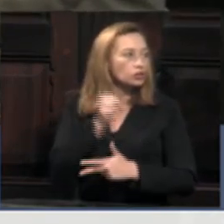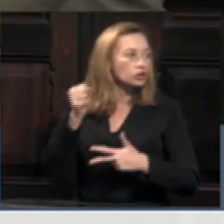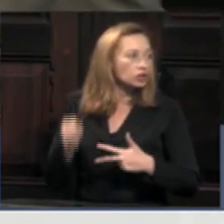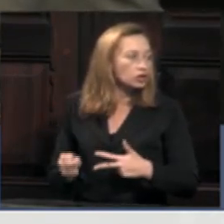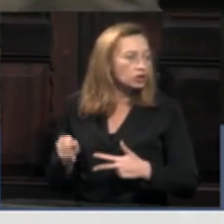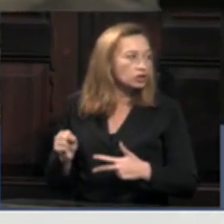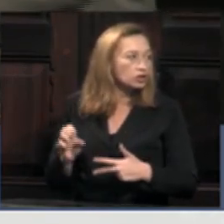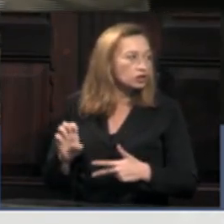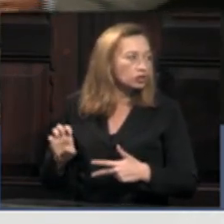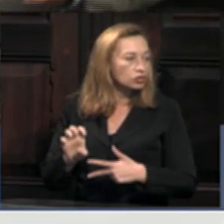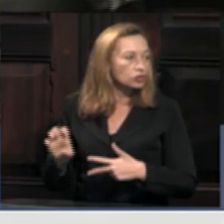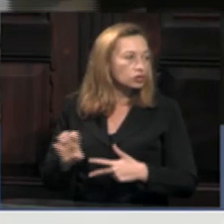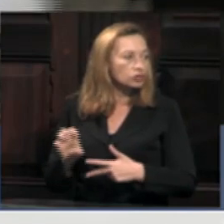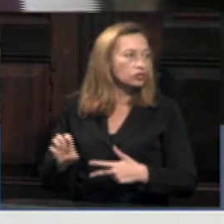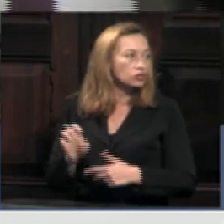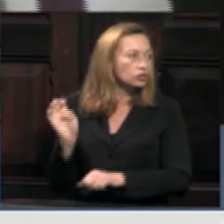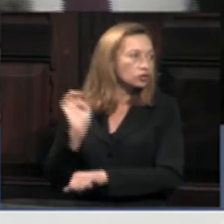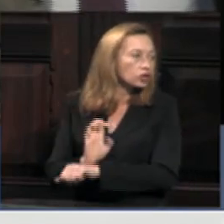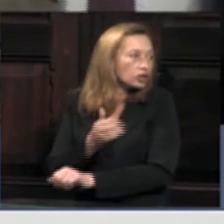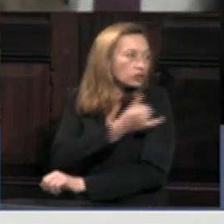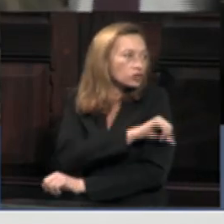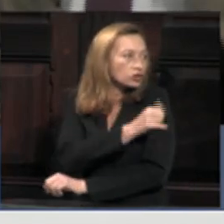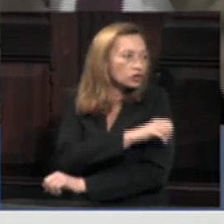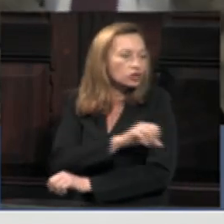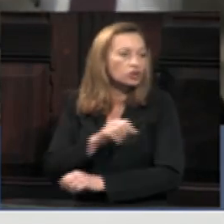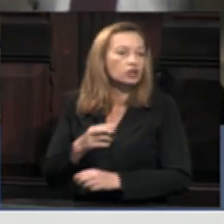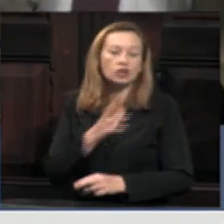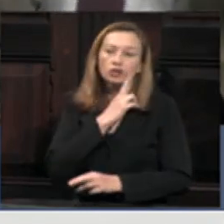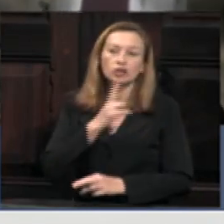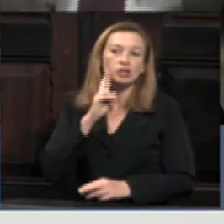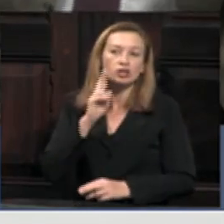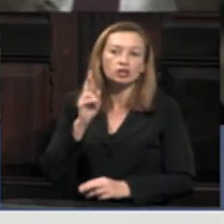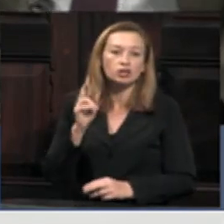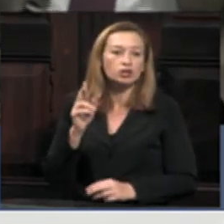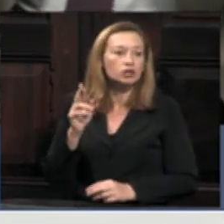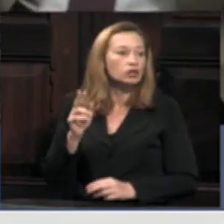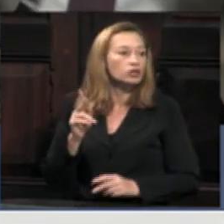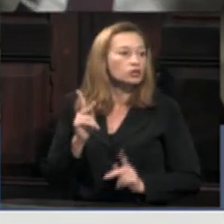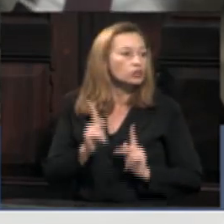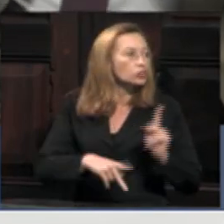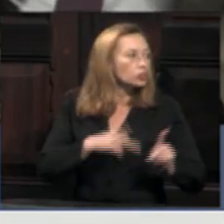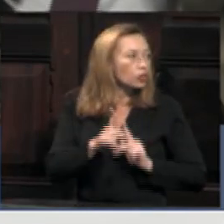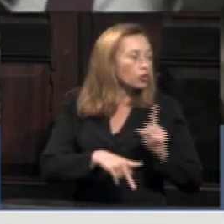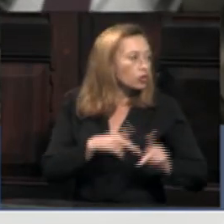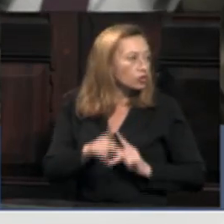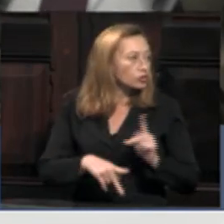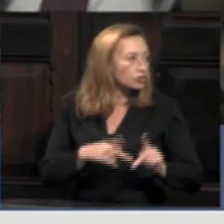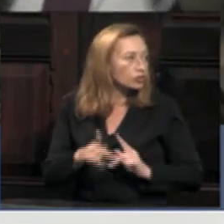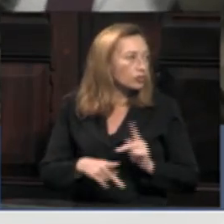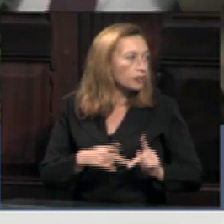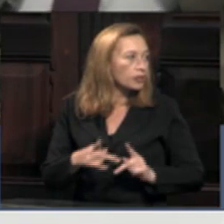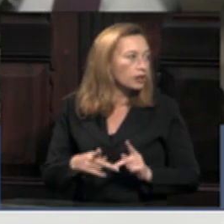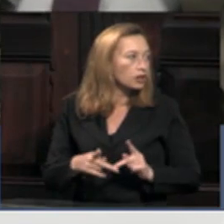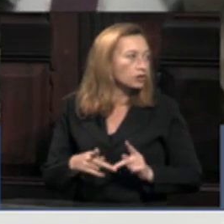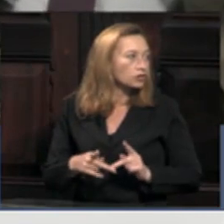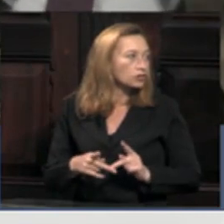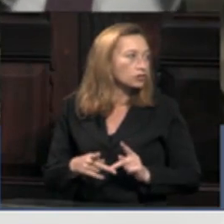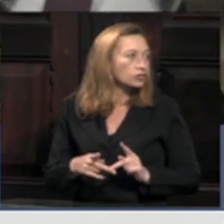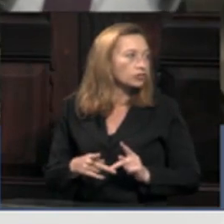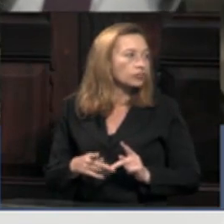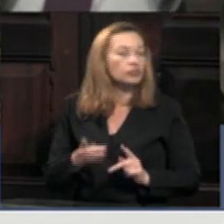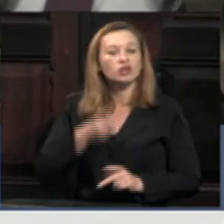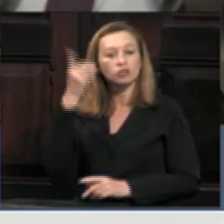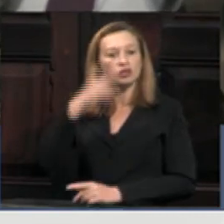a municipalizar os restaurantes populares. Pendendo de parecer da Comissão de Emendas Constitucionais e Vetos,